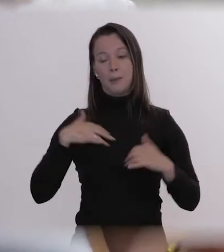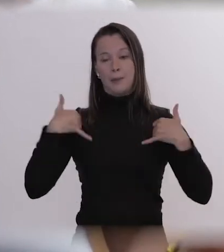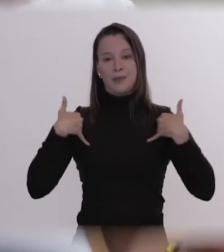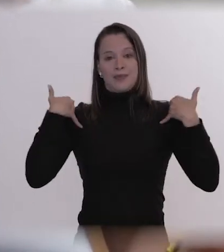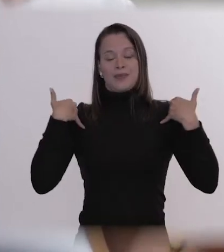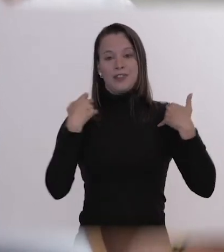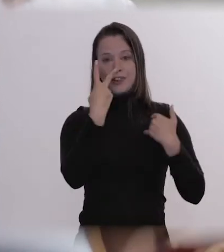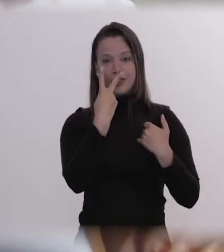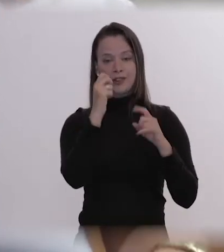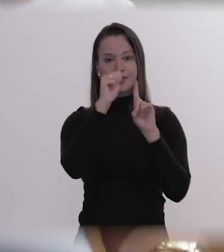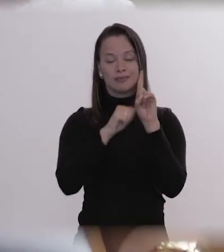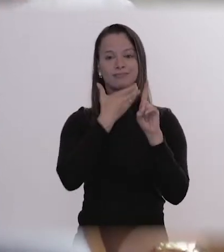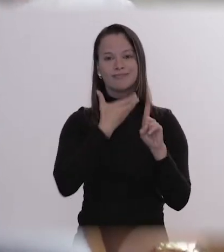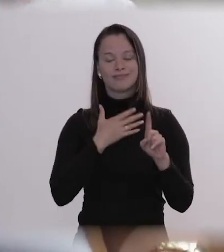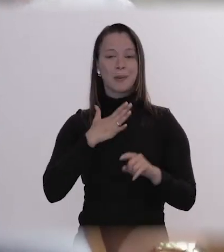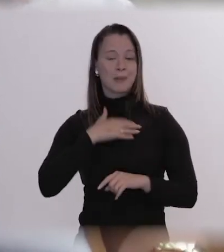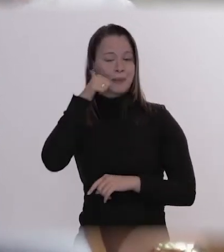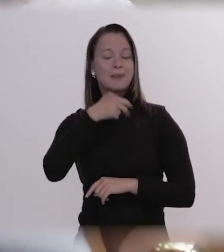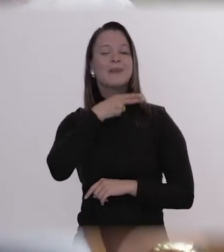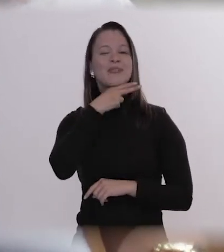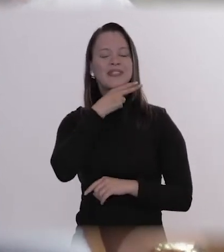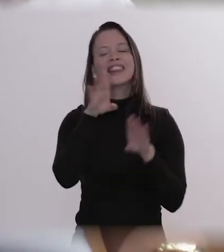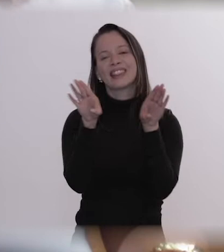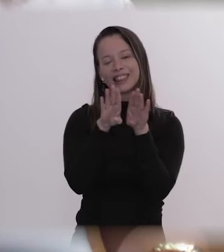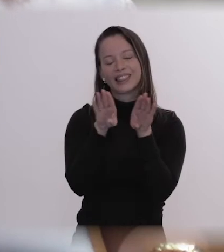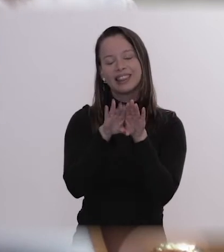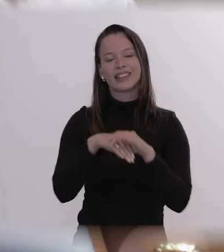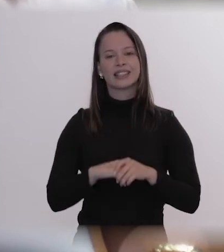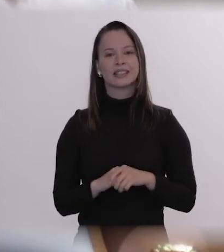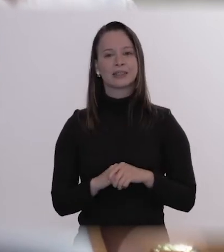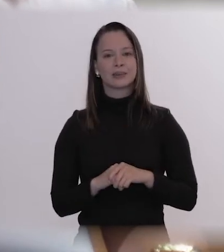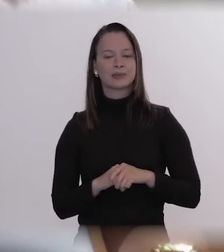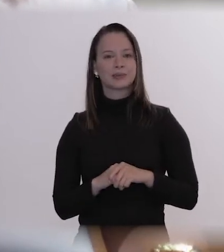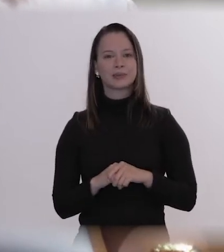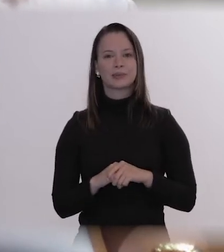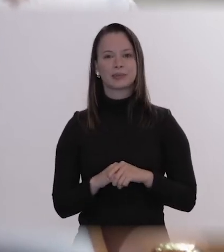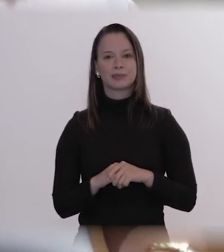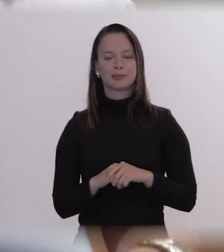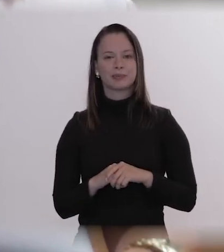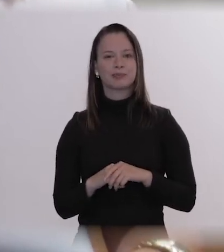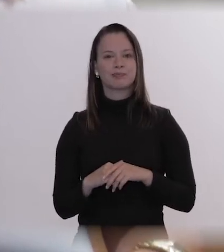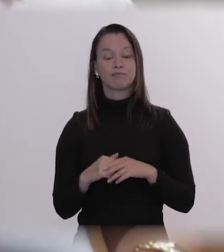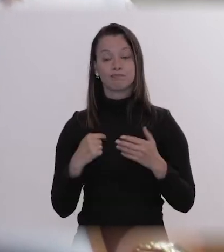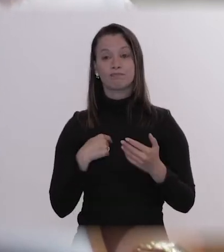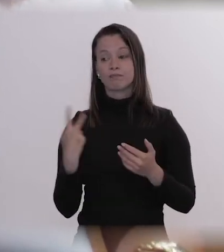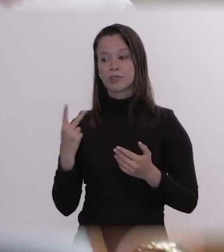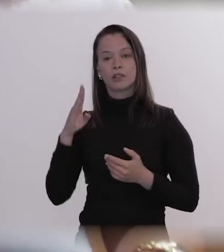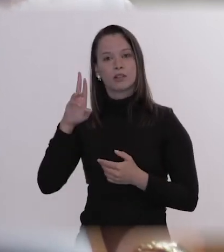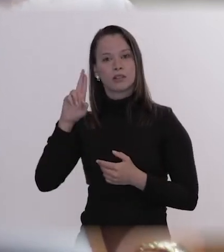de dezembro. A minha neta também, Beatriz. E eu e a